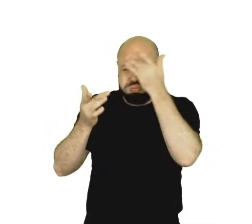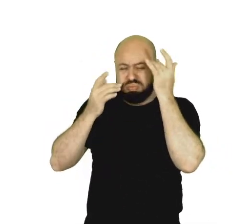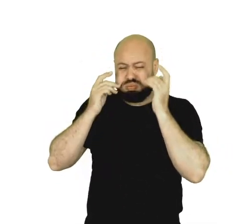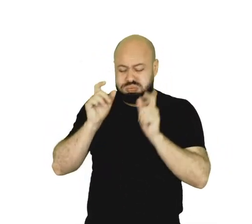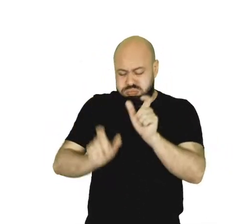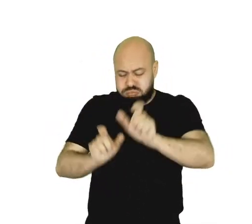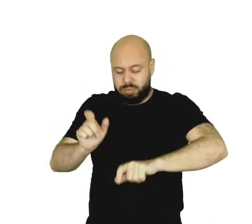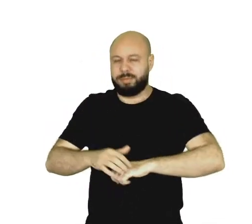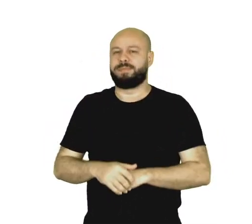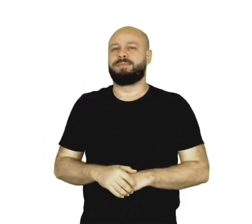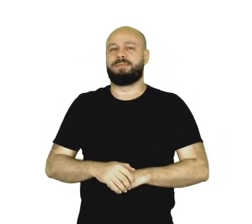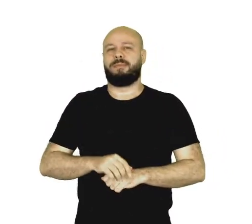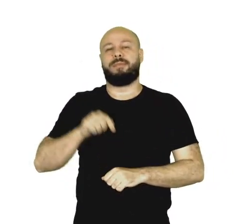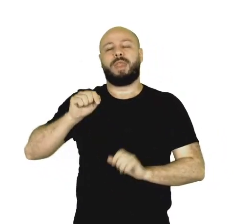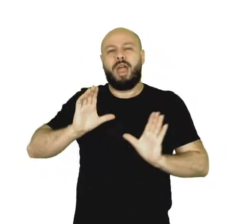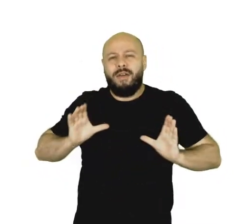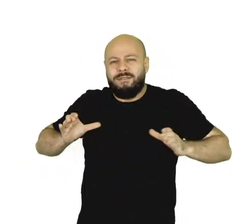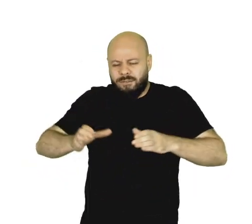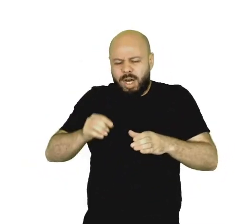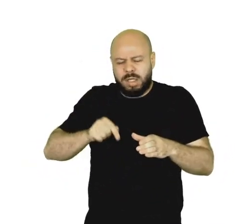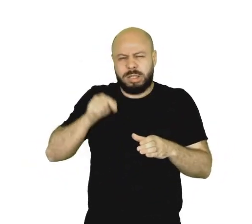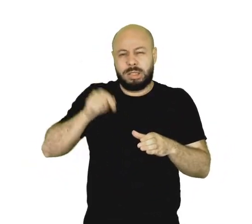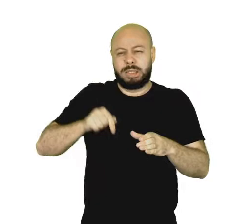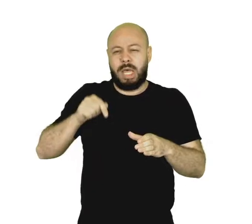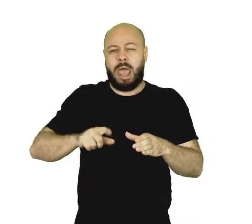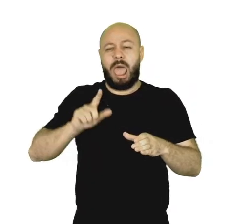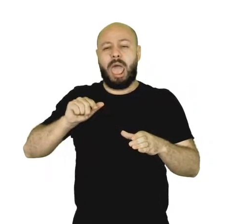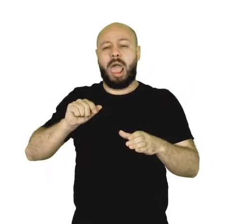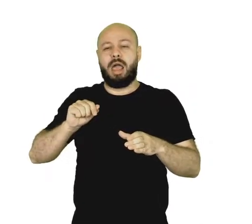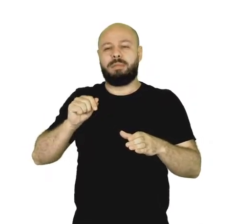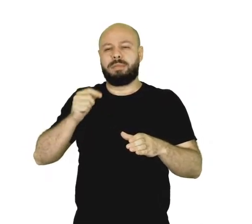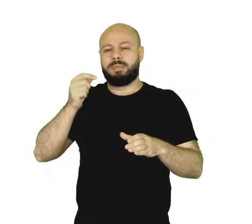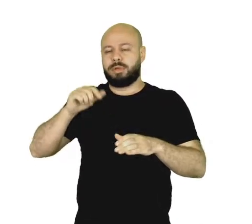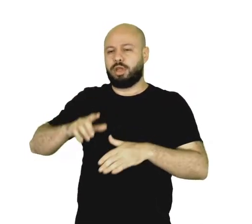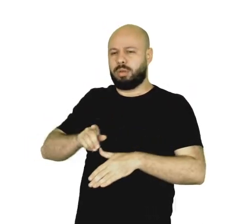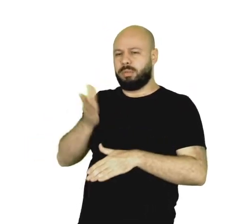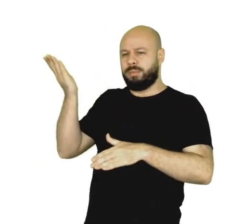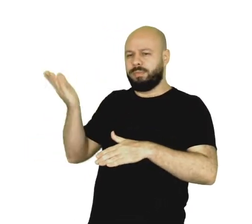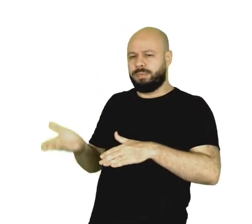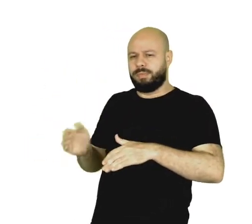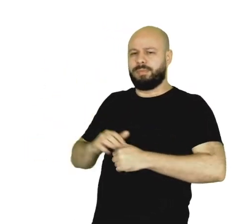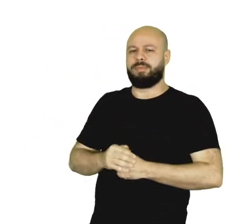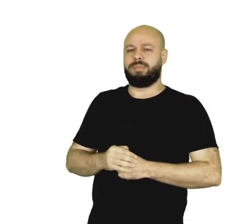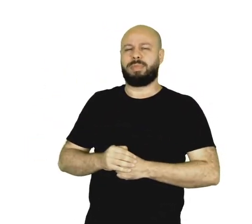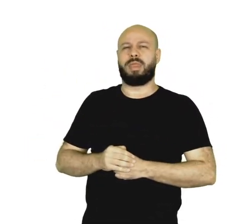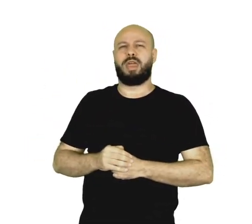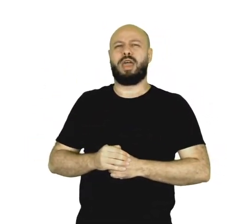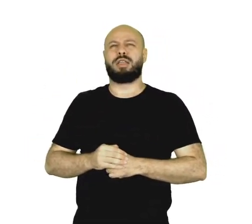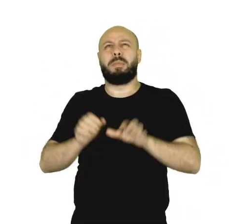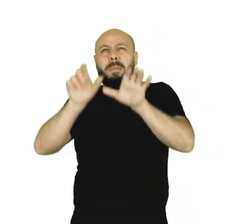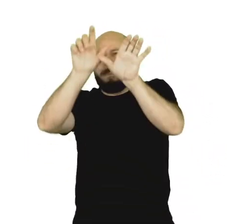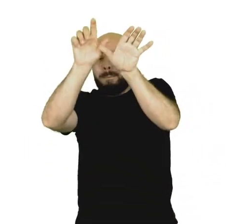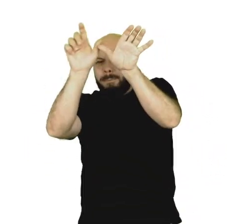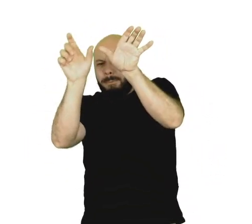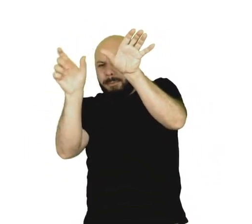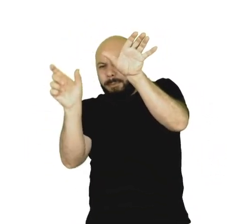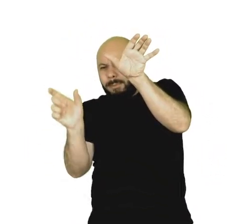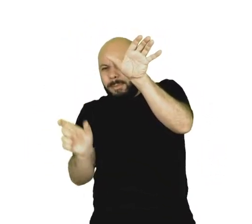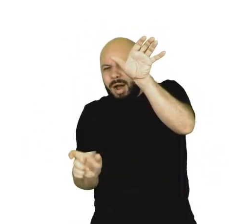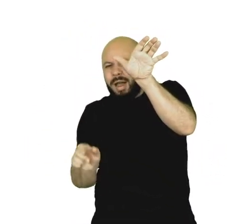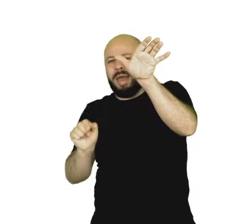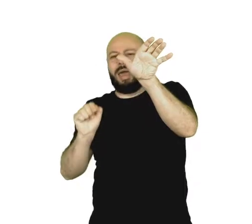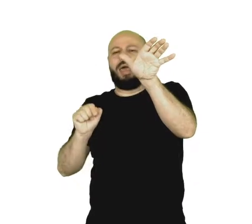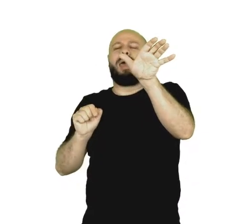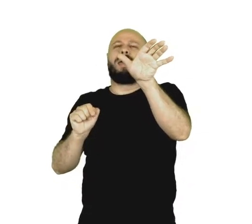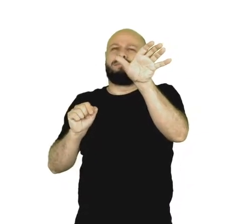essa concentração ela vai acontecer, olhem no mapa, quase toda a área litorânea, tanto no